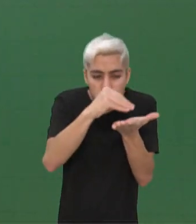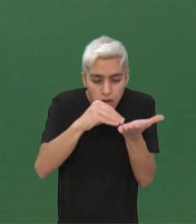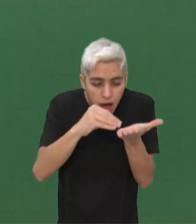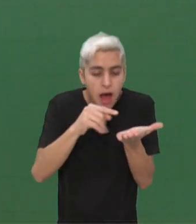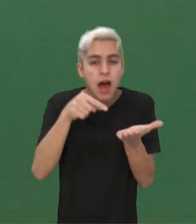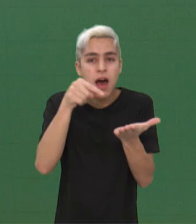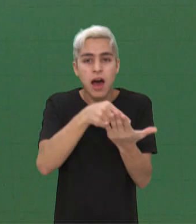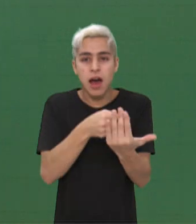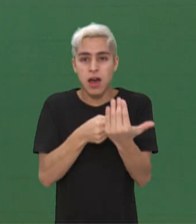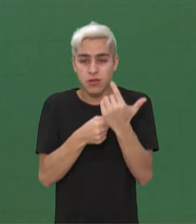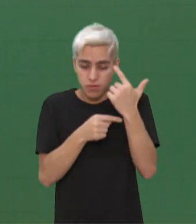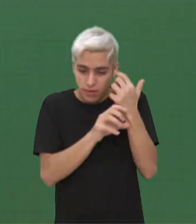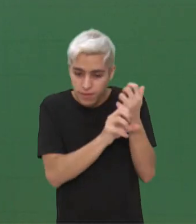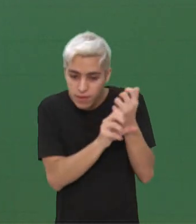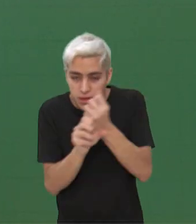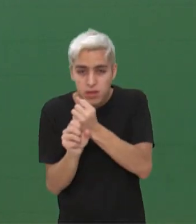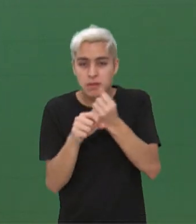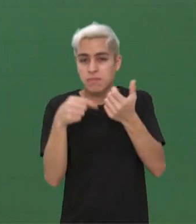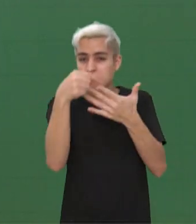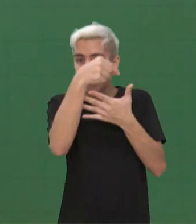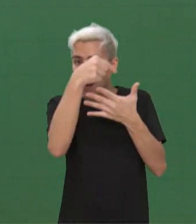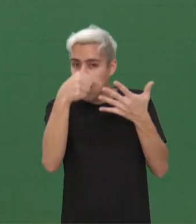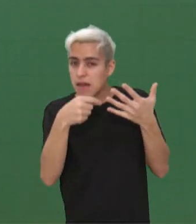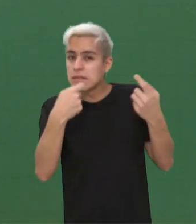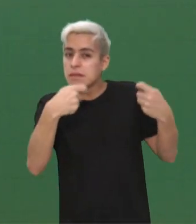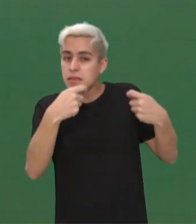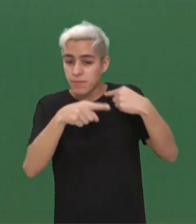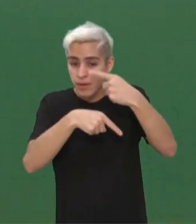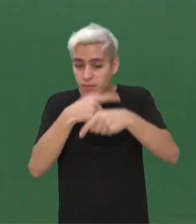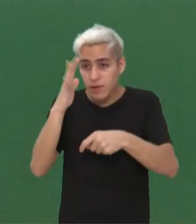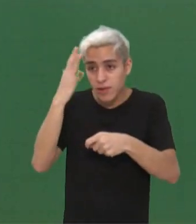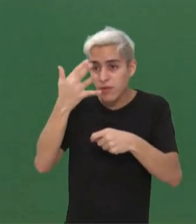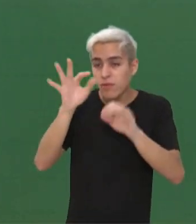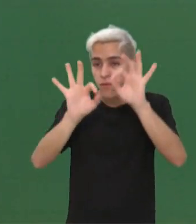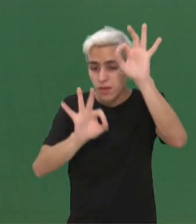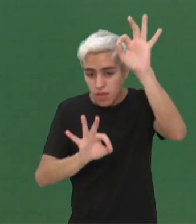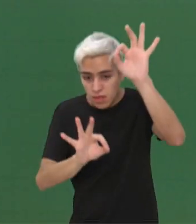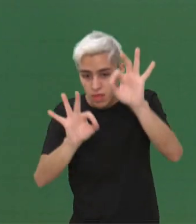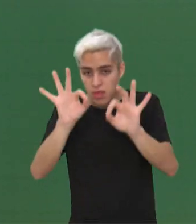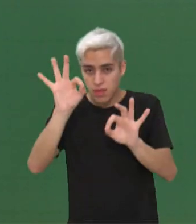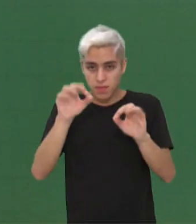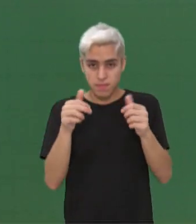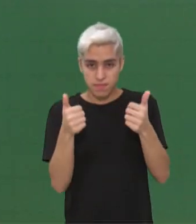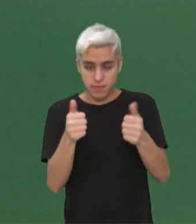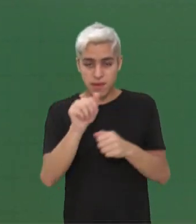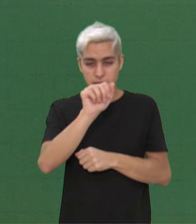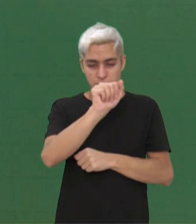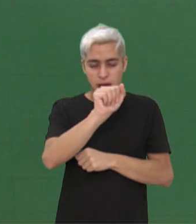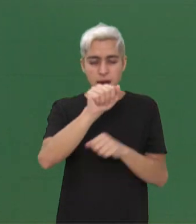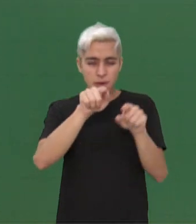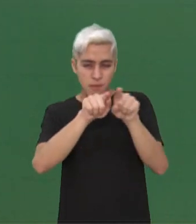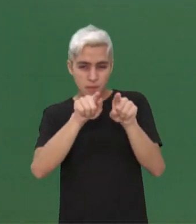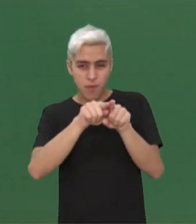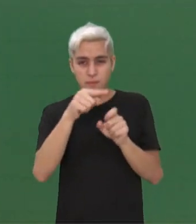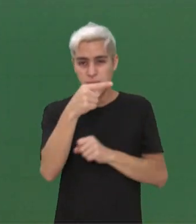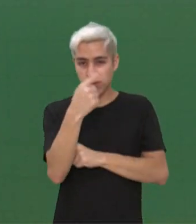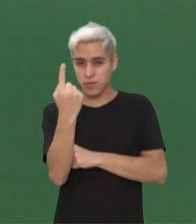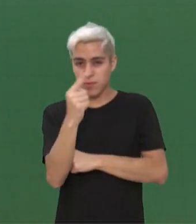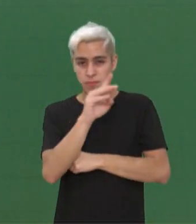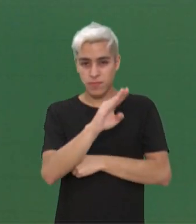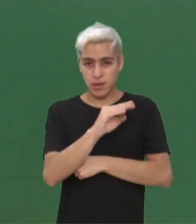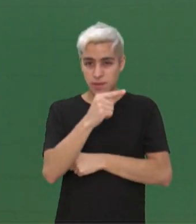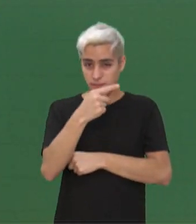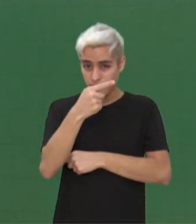para calcular todos os itens necessários para a construção gráfica. A vale menos 1, B vale menos